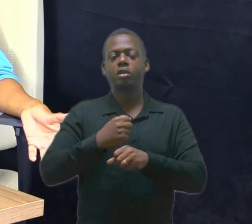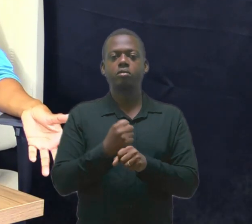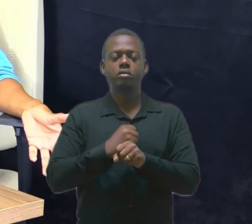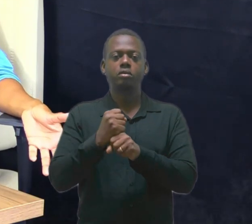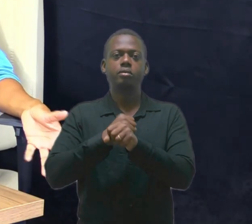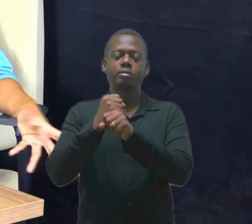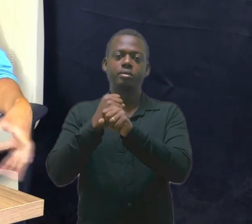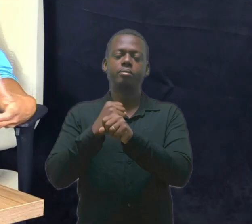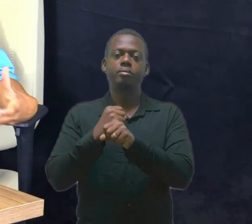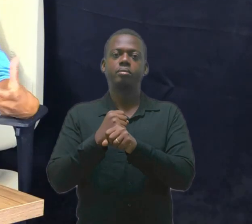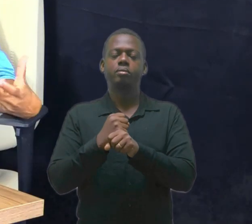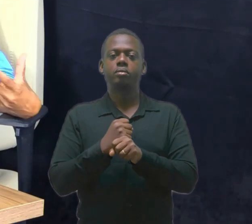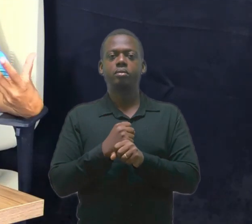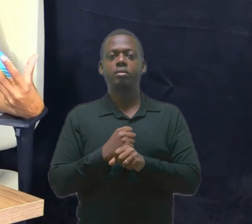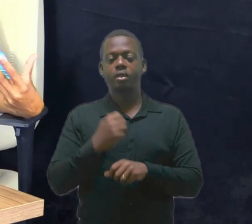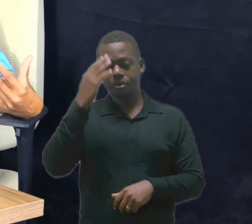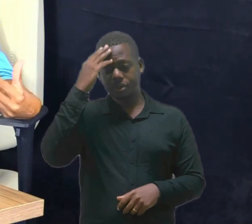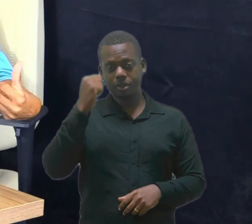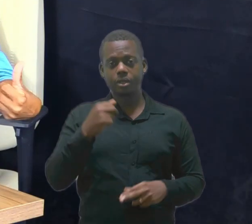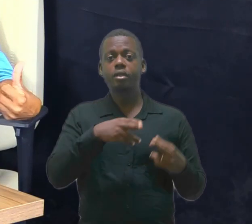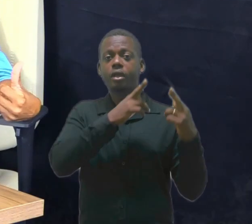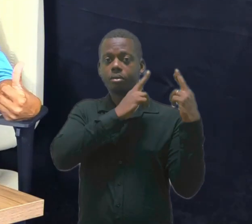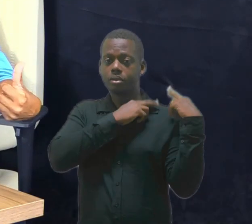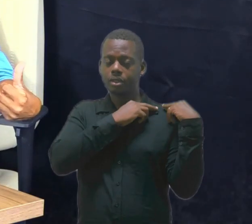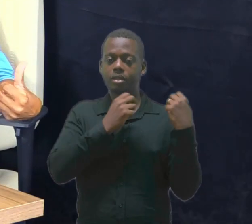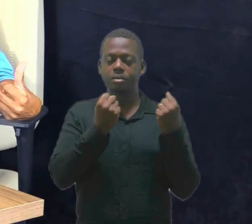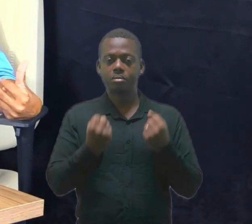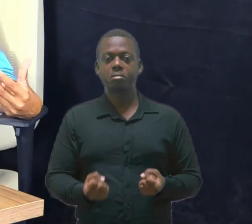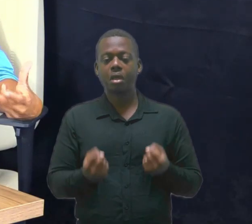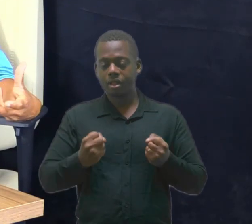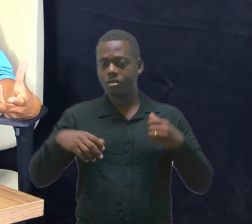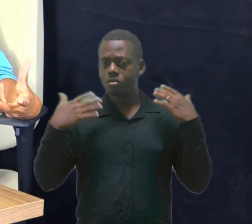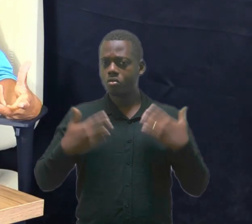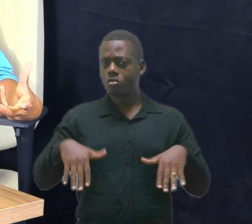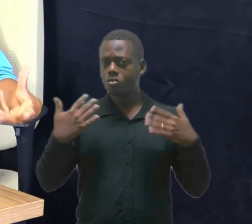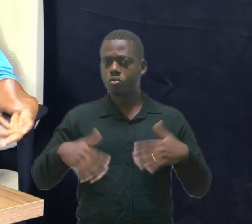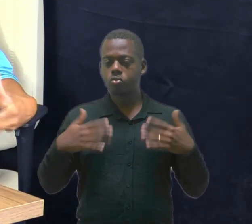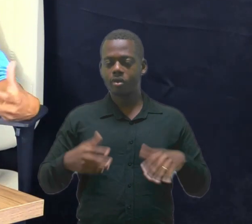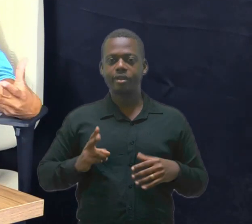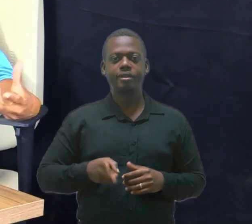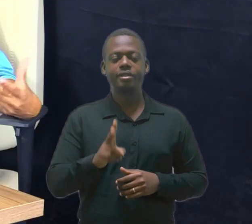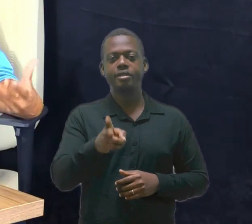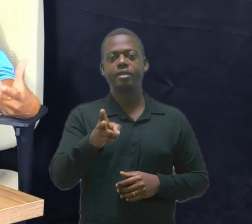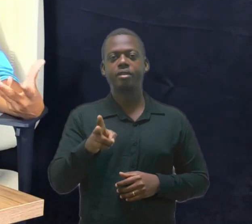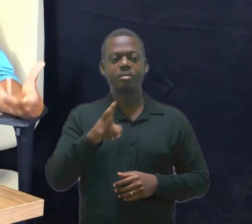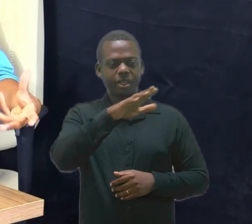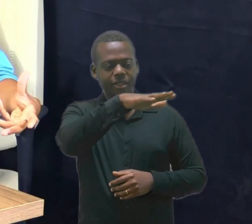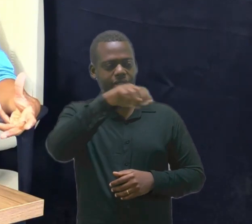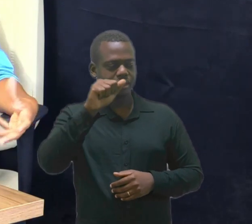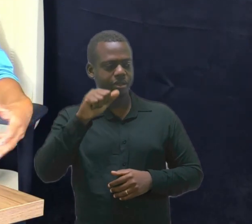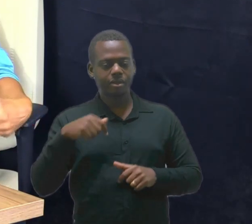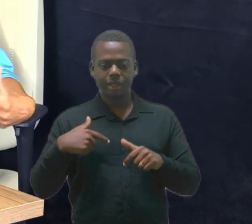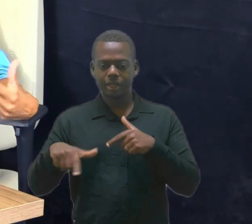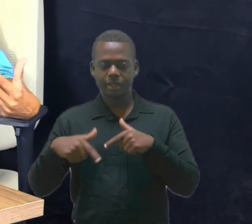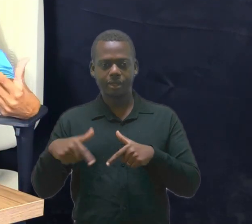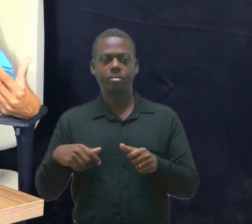Então, e eu sei dessa responsabilidade que está sobre meus ombros e eu tremo todas as vezes que me chamam para fazer um trabalho,